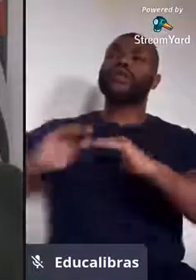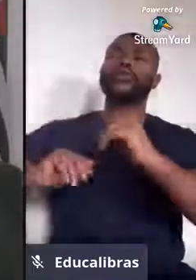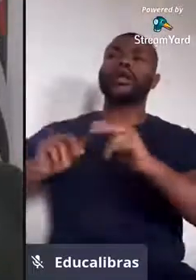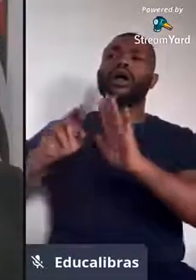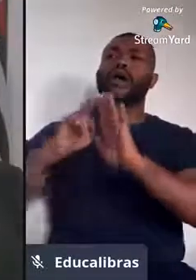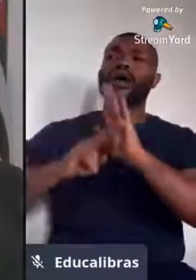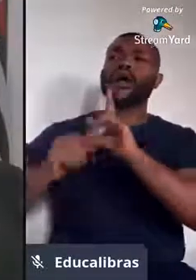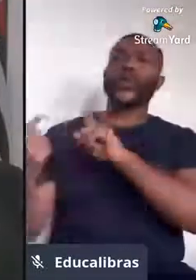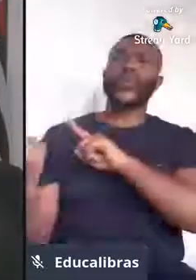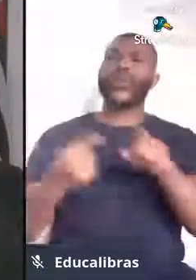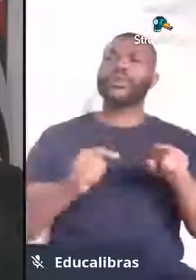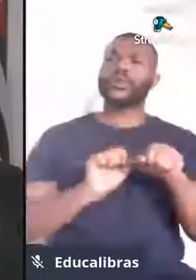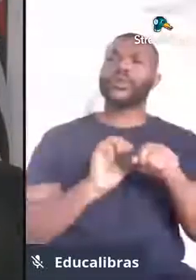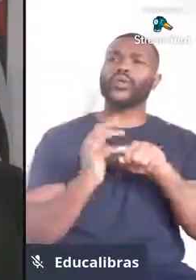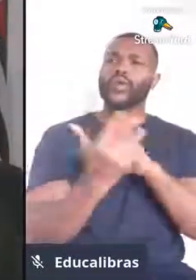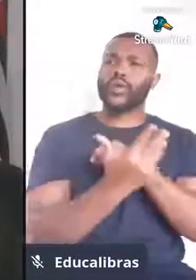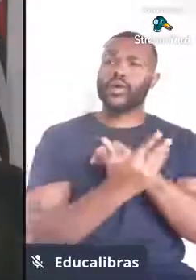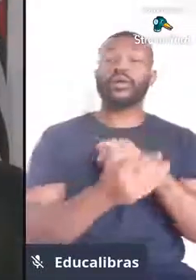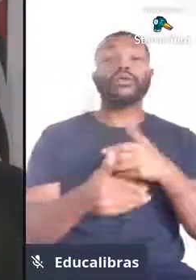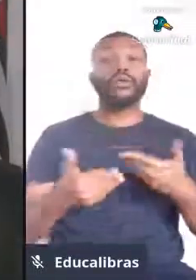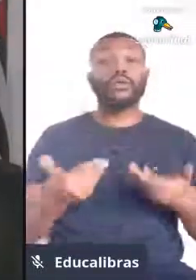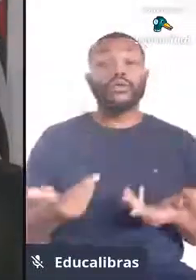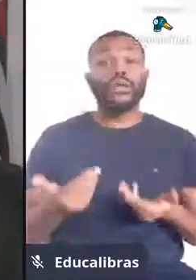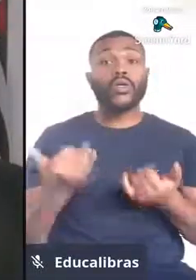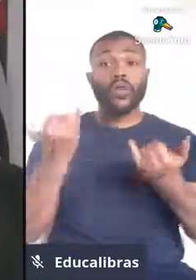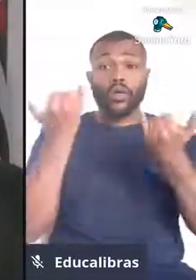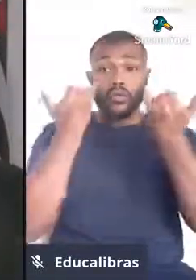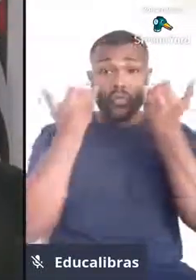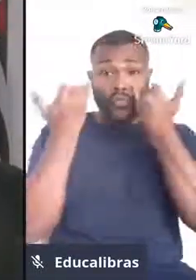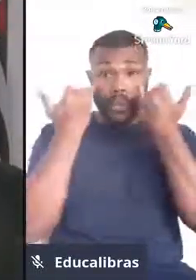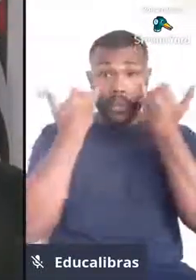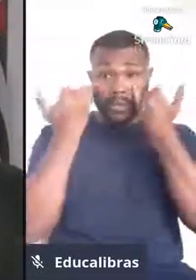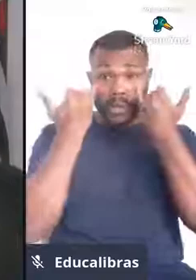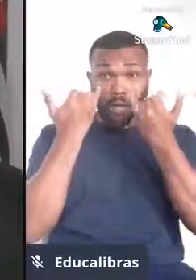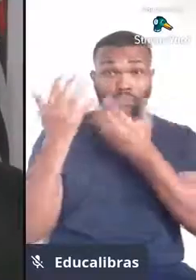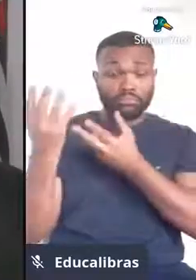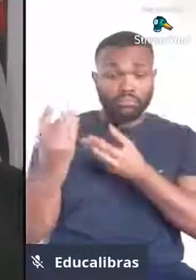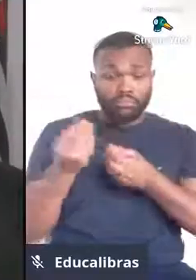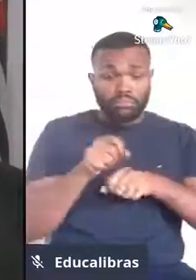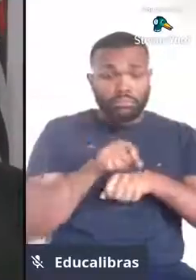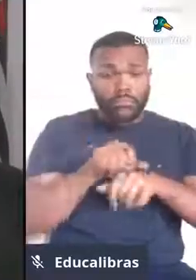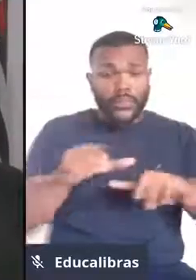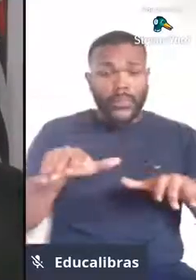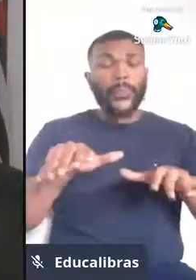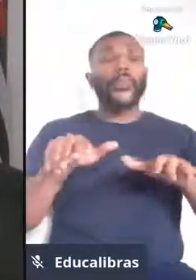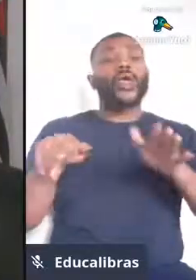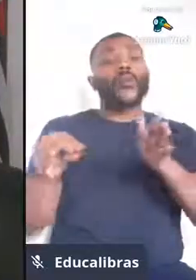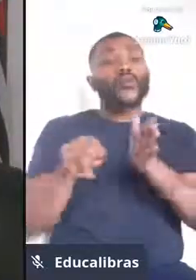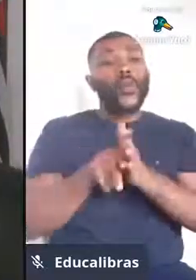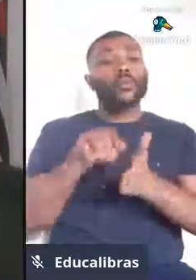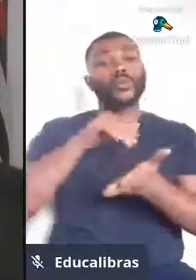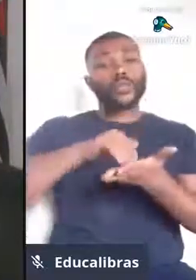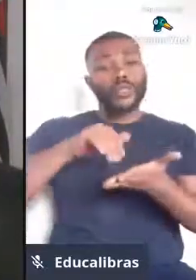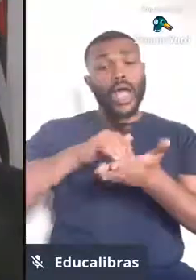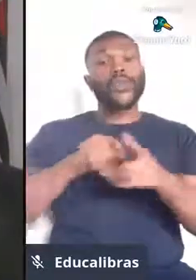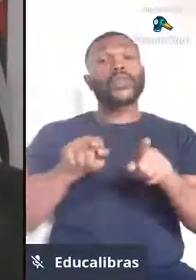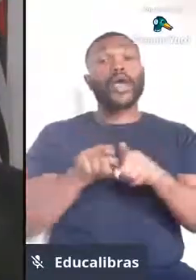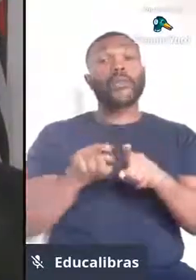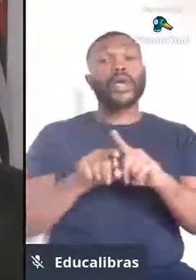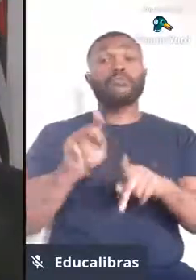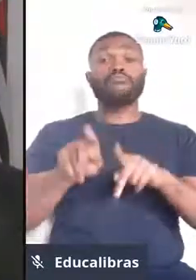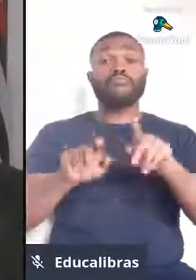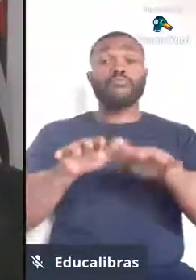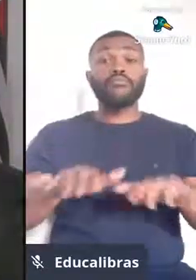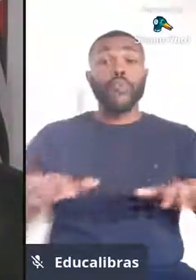essa informação passou a ser disseminada, não só entre os secretários, mas ela é uma informação de acesso público que está no site da prefeitura, e a gente faz um mapeamento, então,